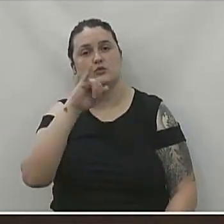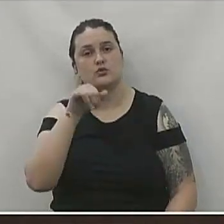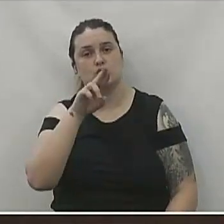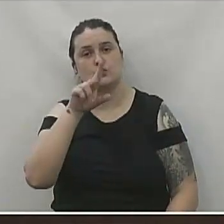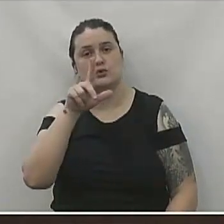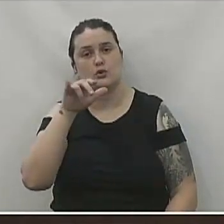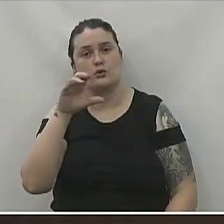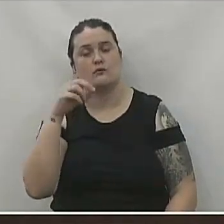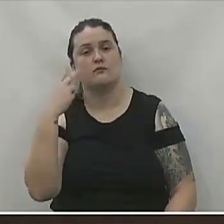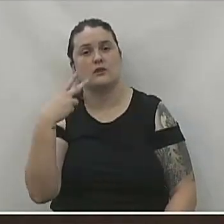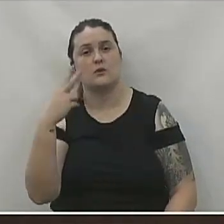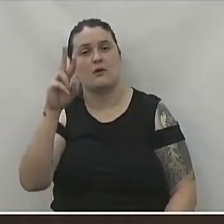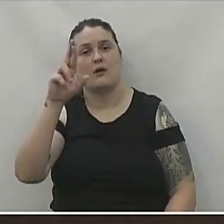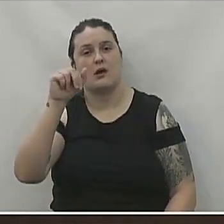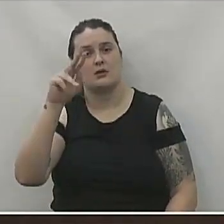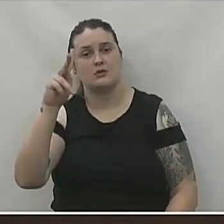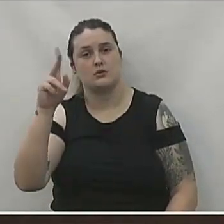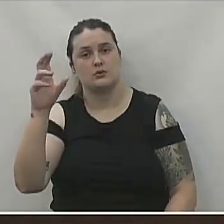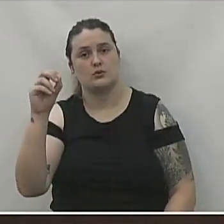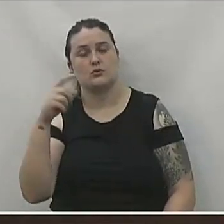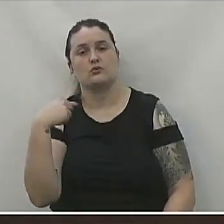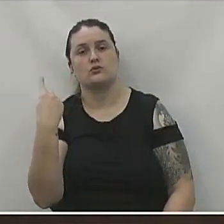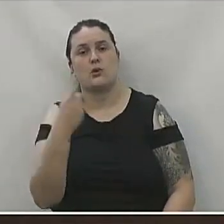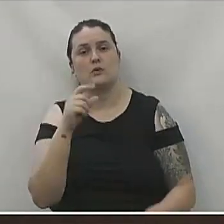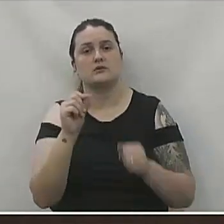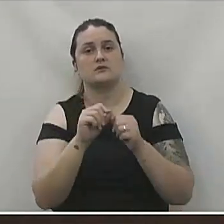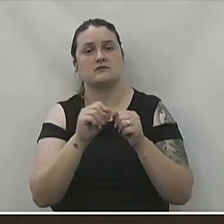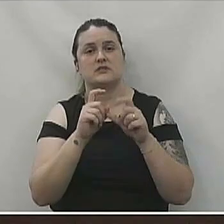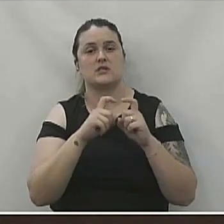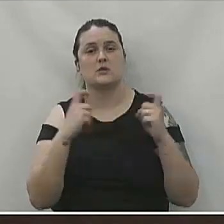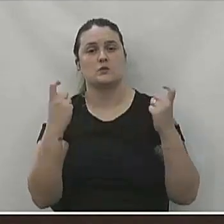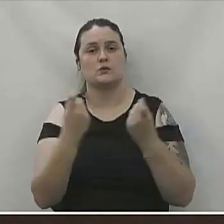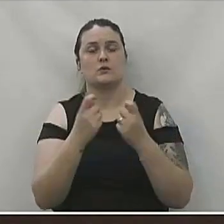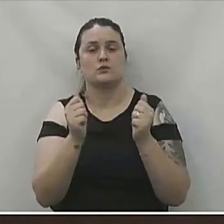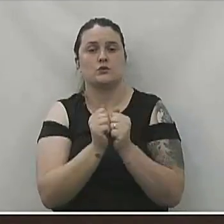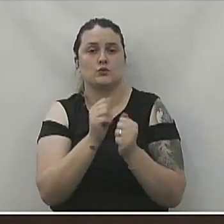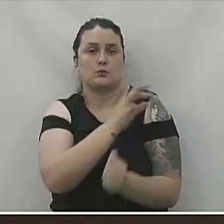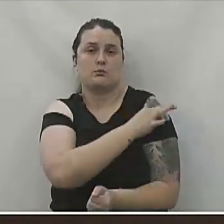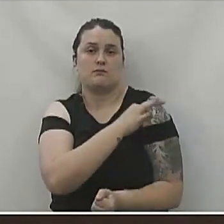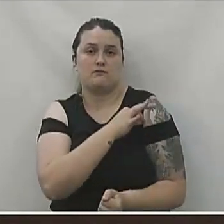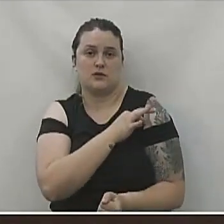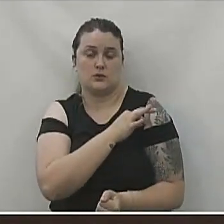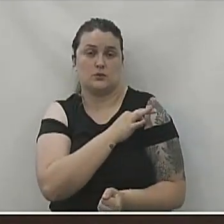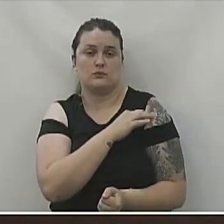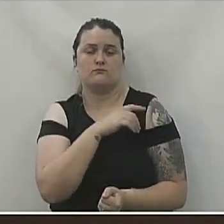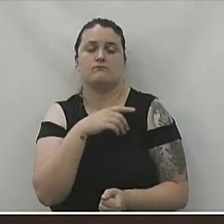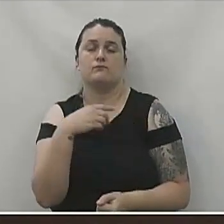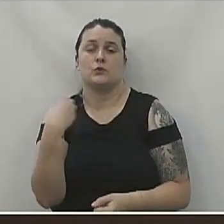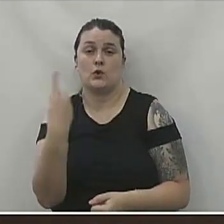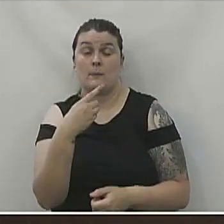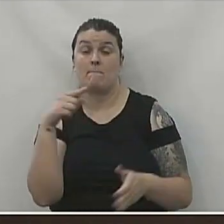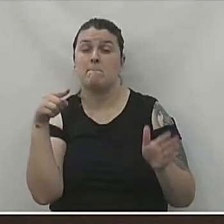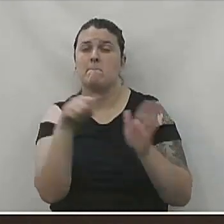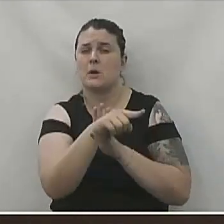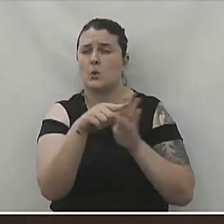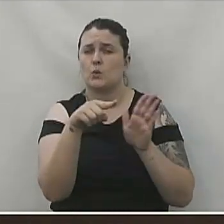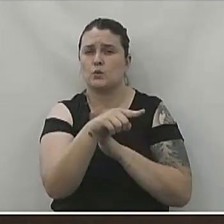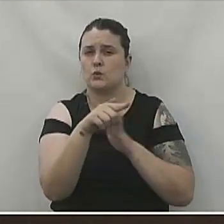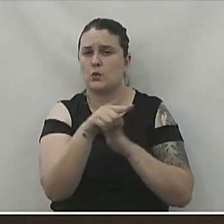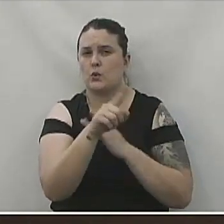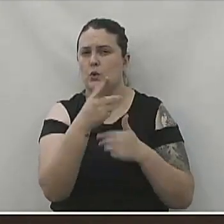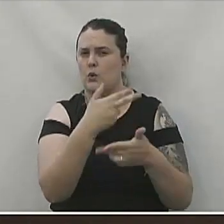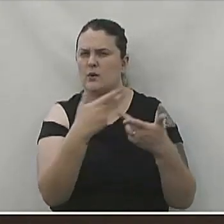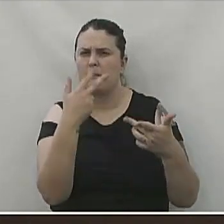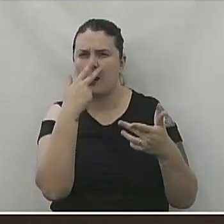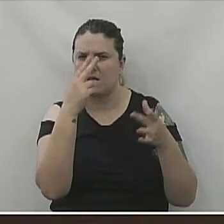Adilson Pires e o Valdir rádio nos reunimos com administração para questionar alguns